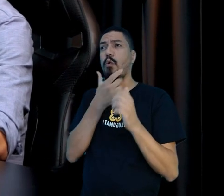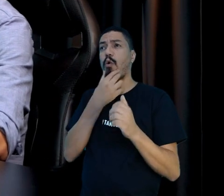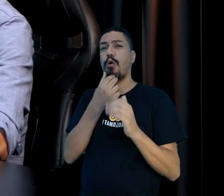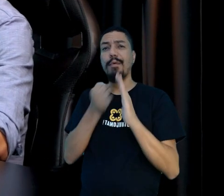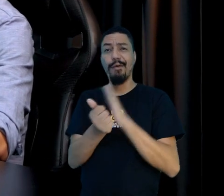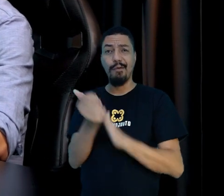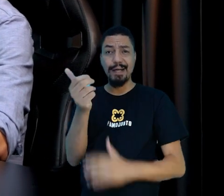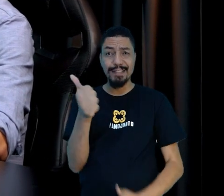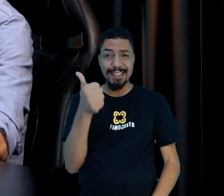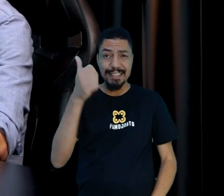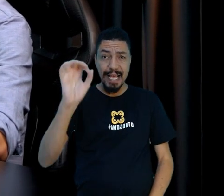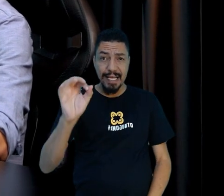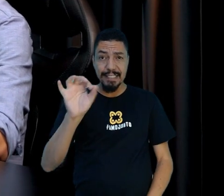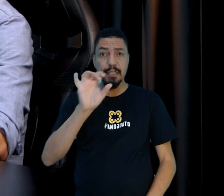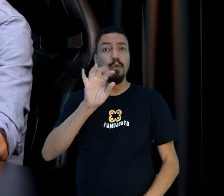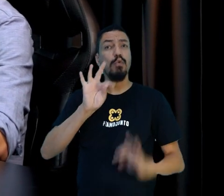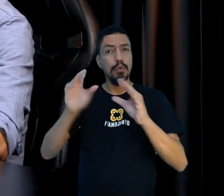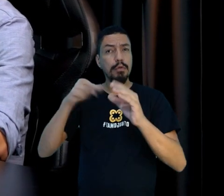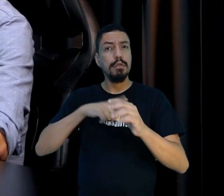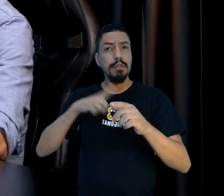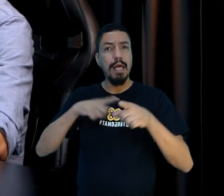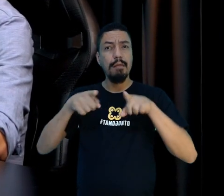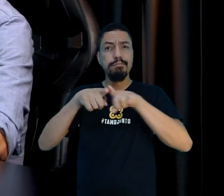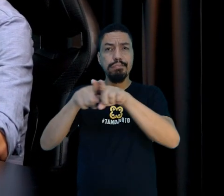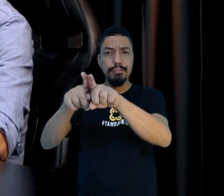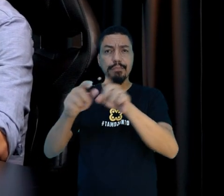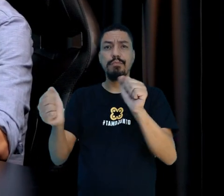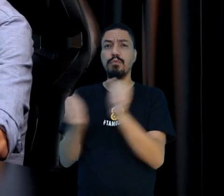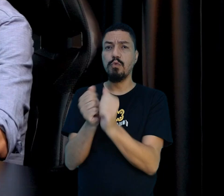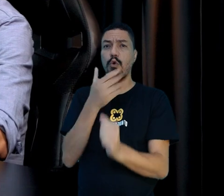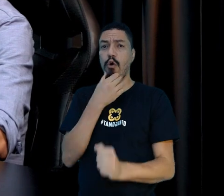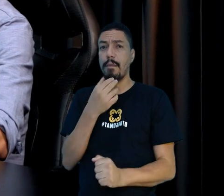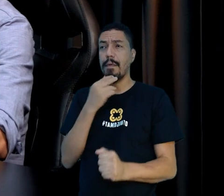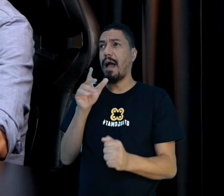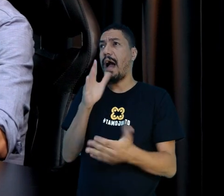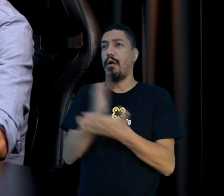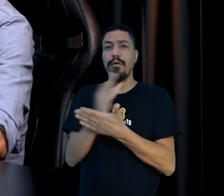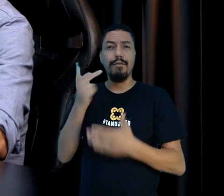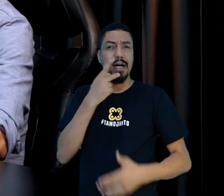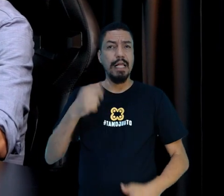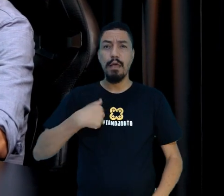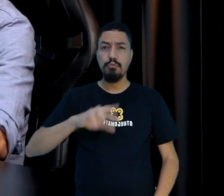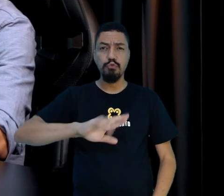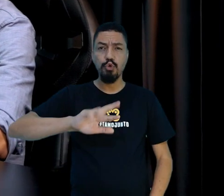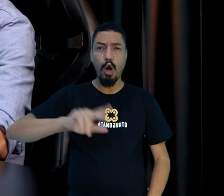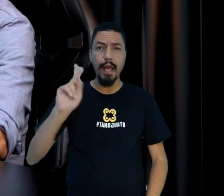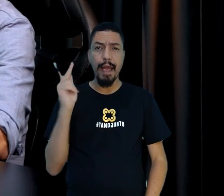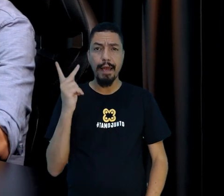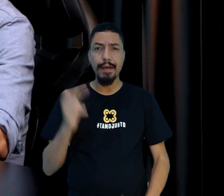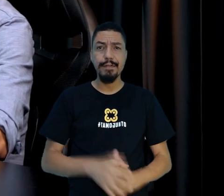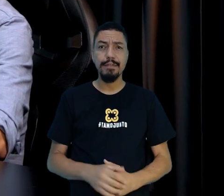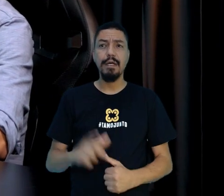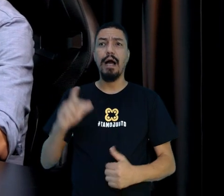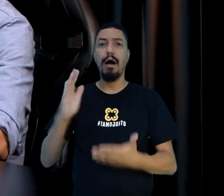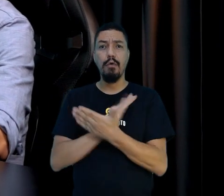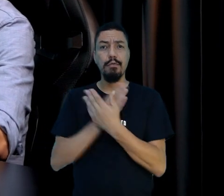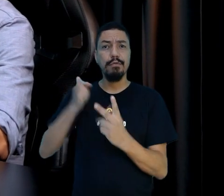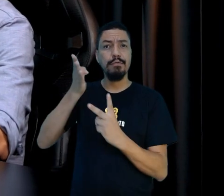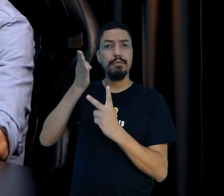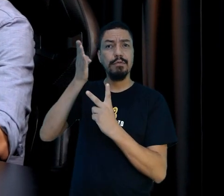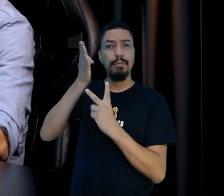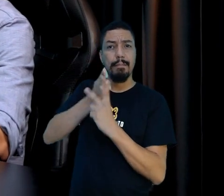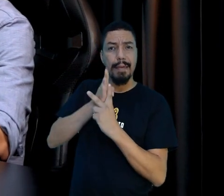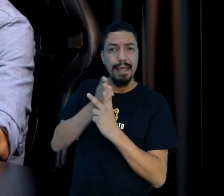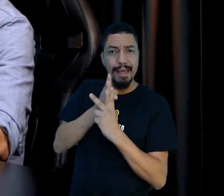10 homens, todos tinham relações afetivo-sexuais com outros homens, nem todos se identificavam como homens gays. né? Então, tinham homens bissexuais,